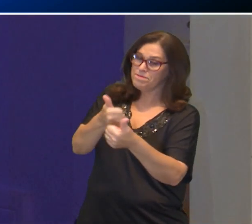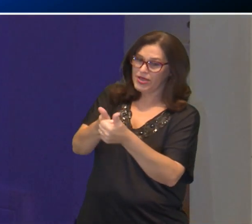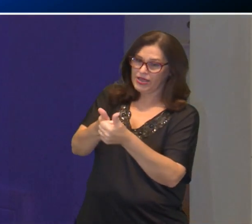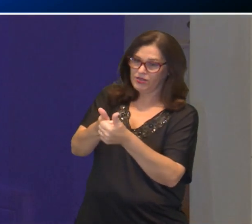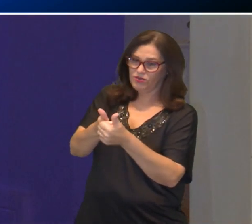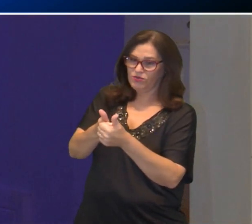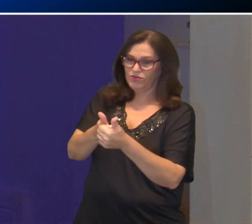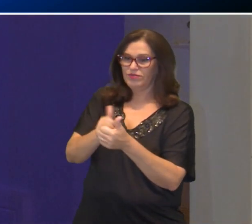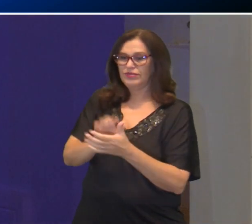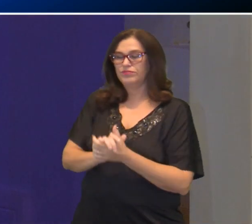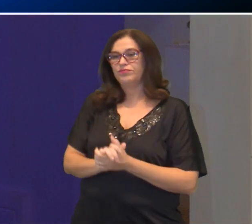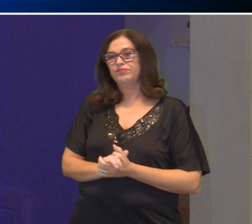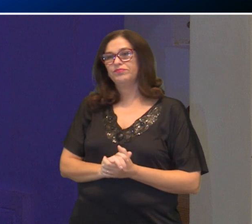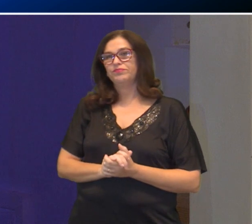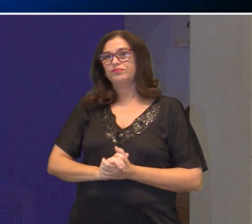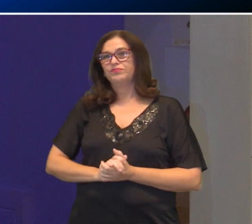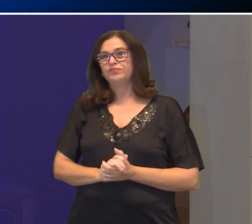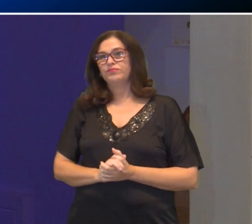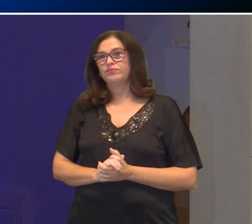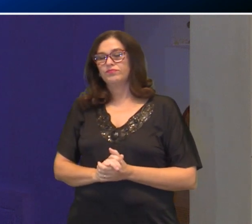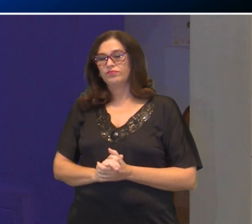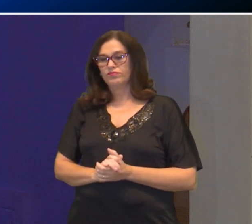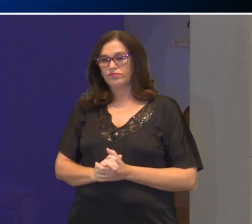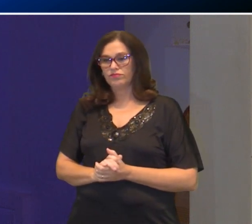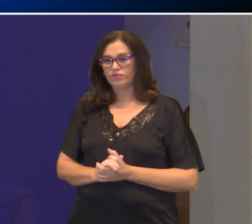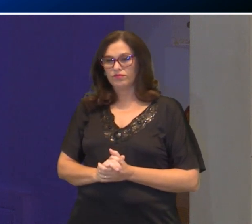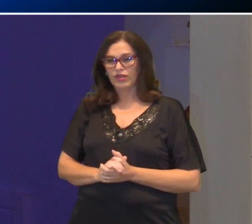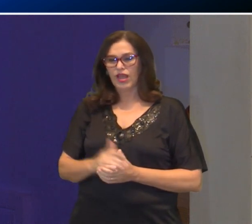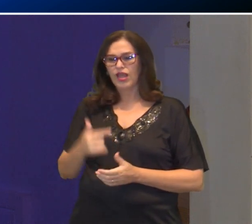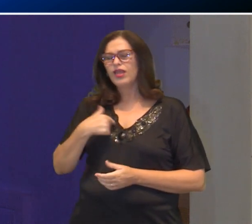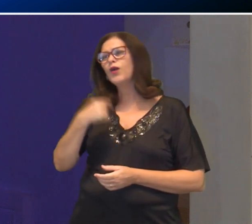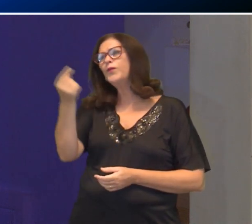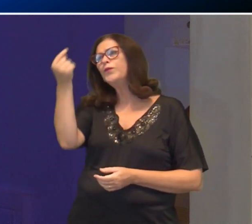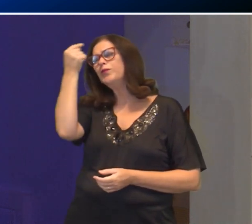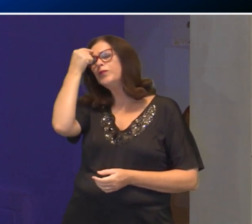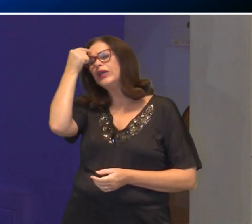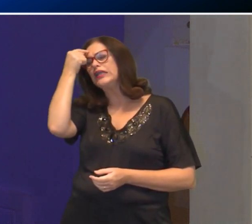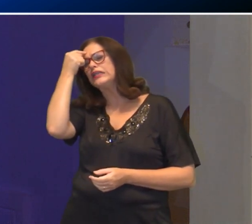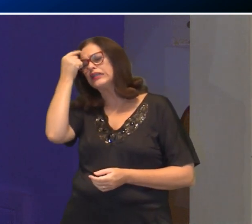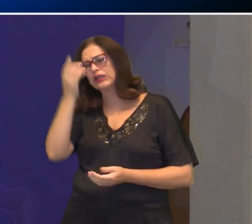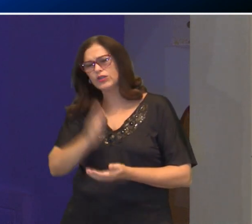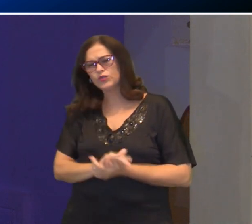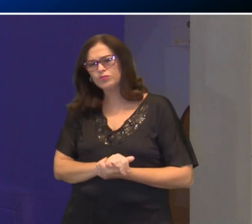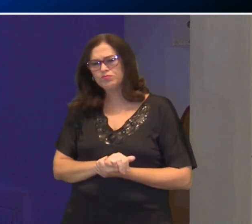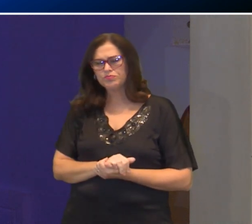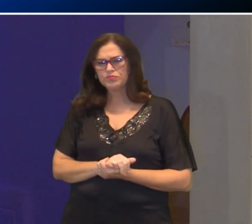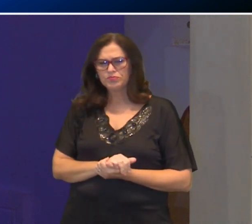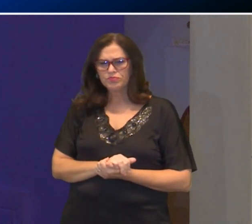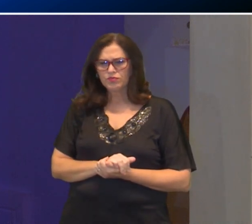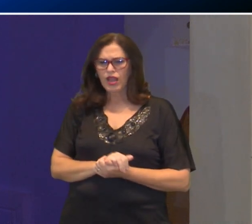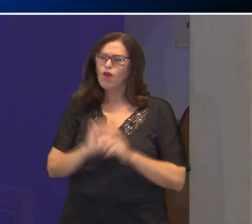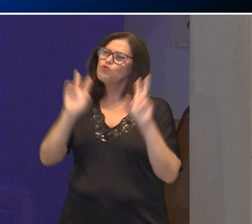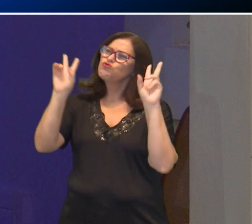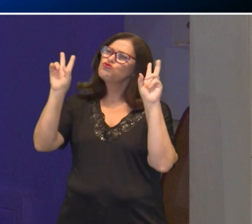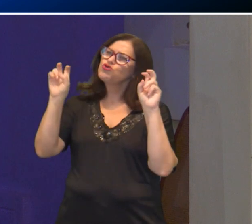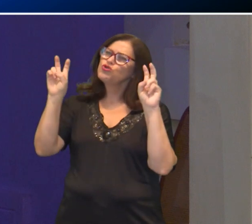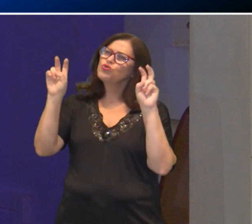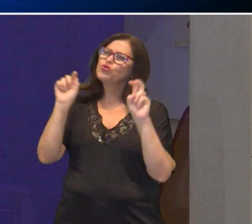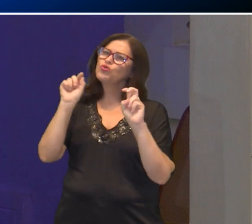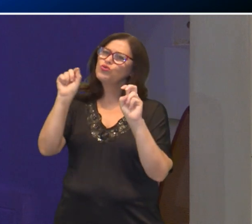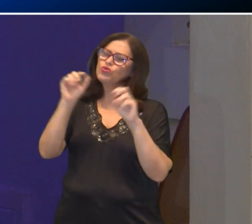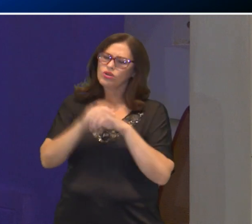do reino de Deus. E eu estava pensando em dar o título